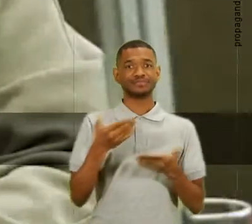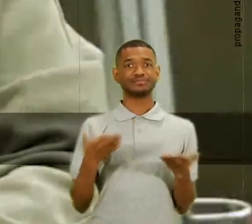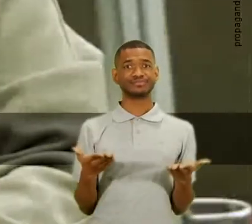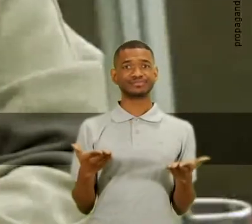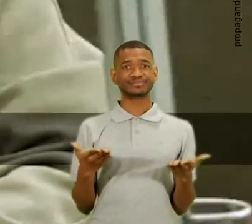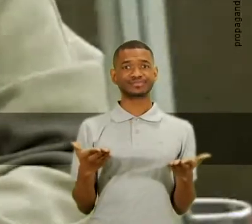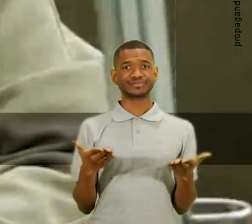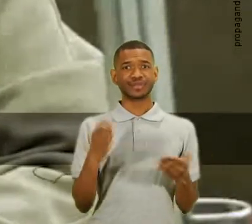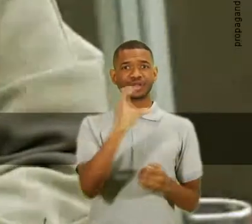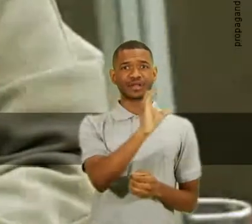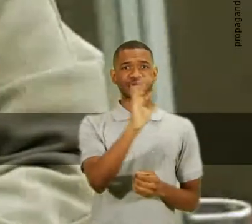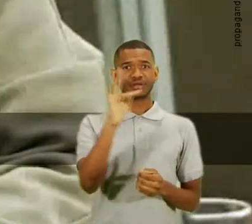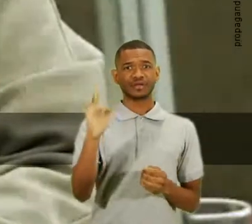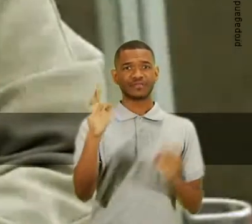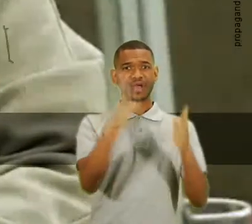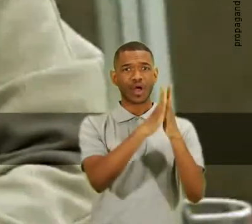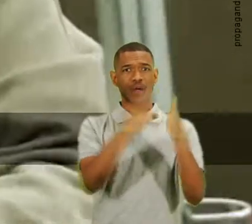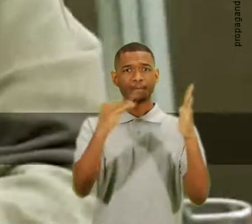2016